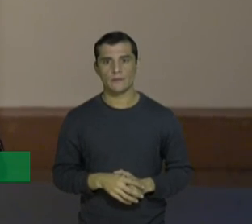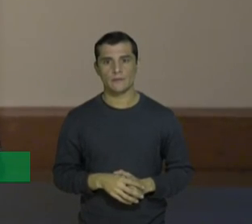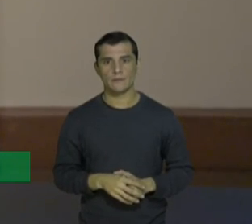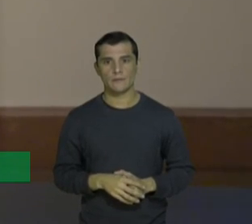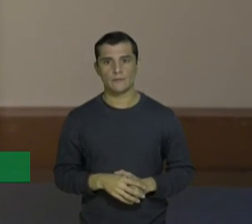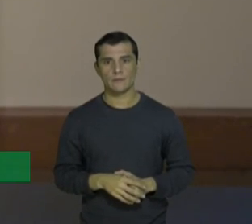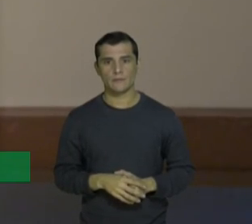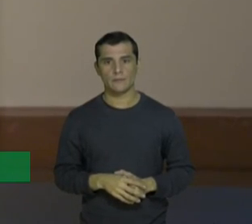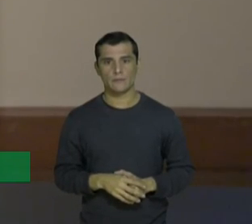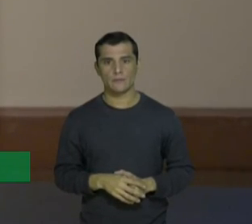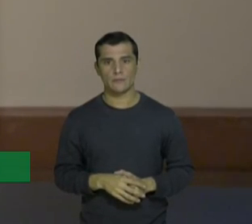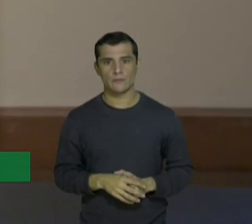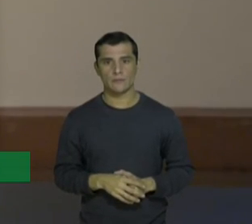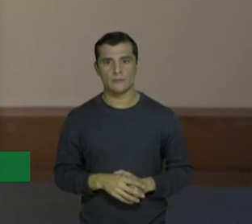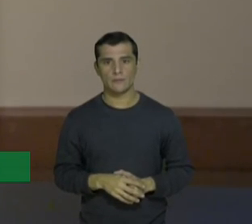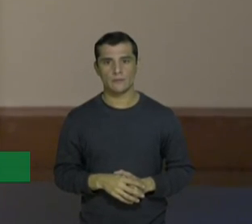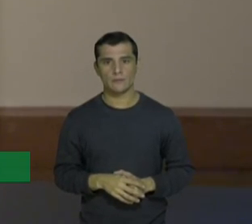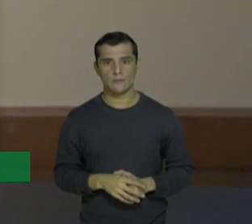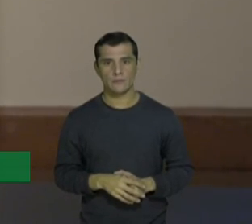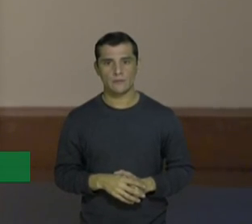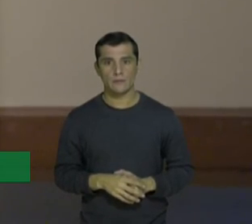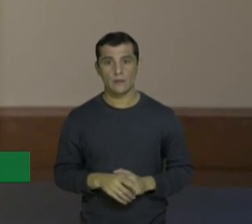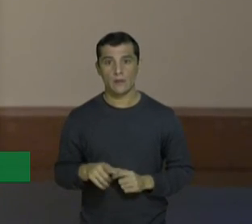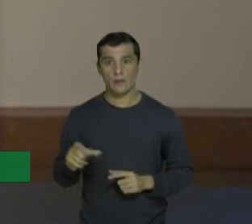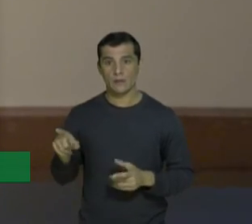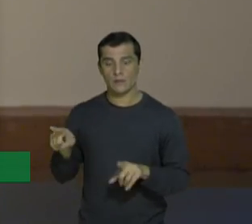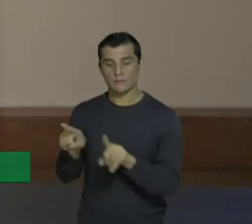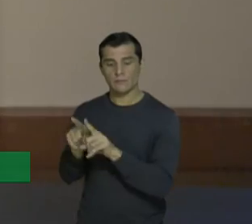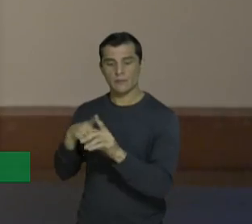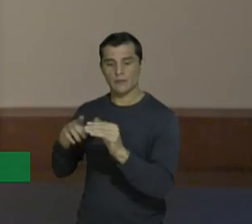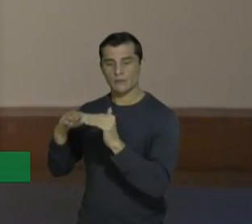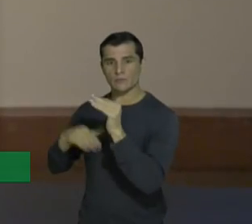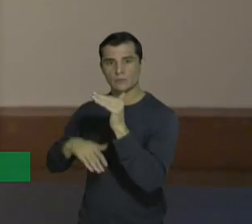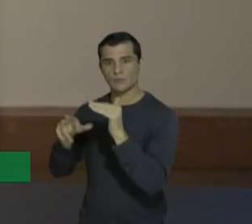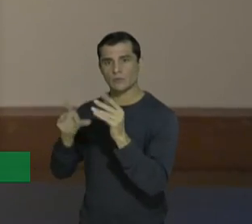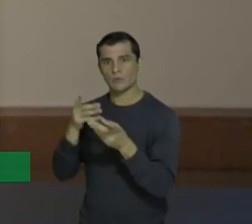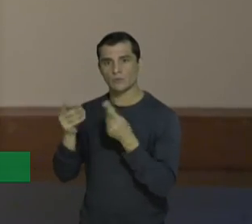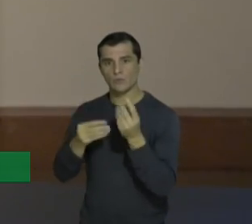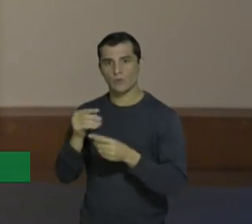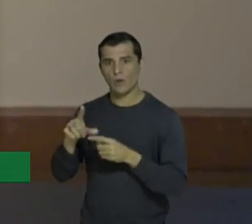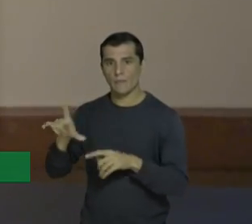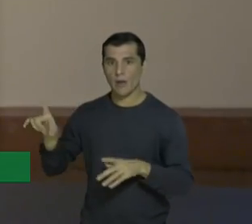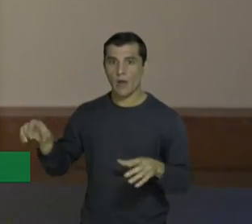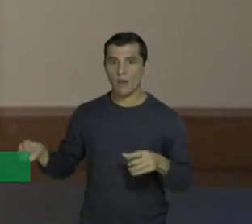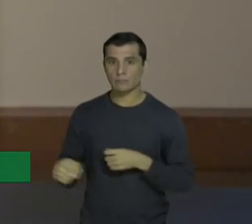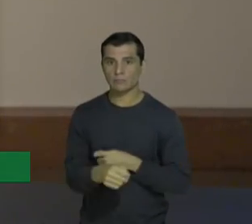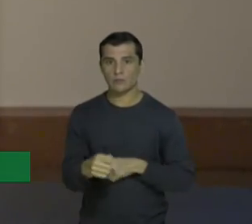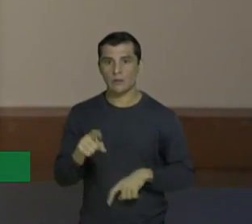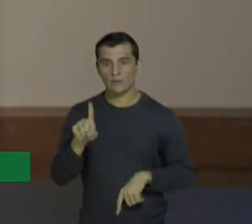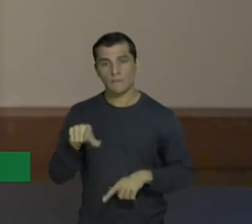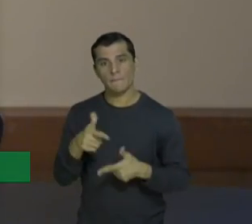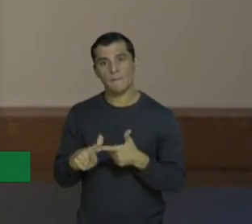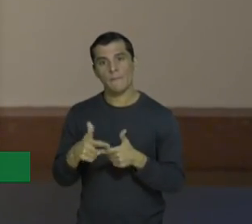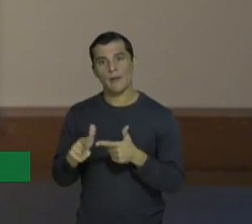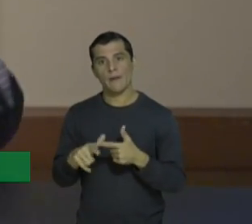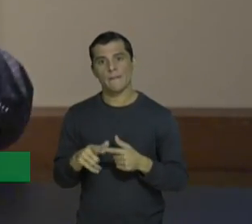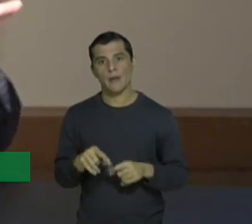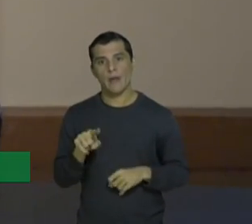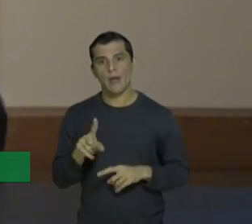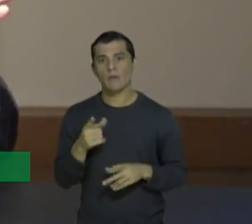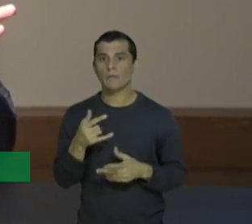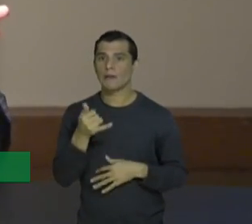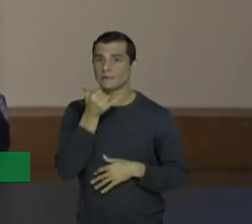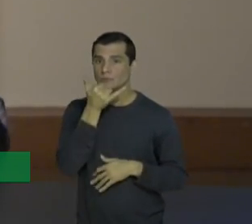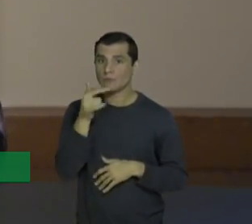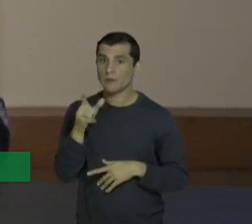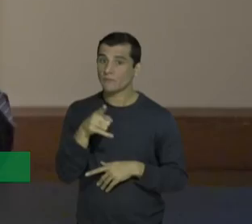inserido na sala Eu discordo que seja um bode inserido só para né causar problemas né aquela desculpa de que ah